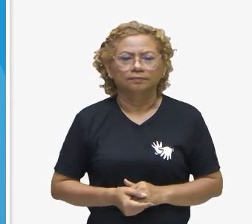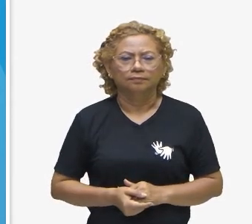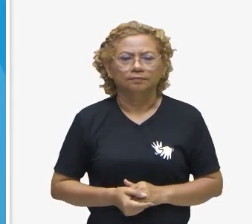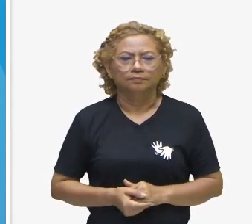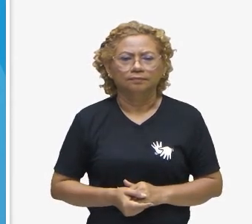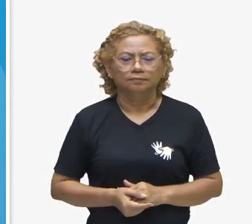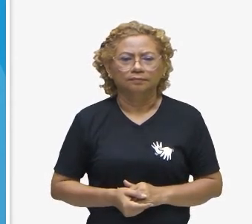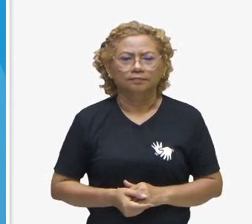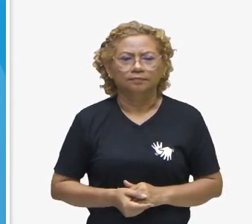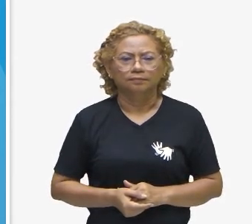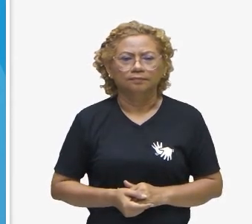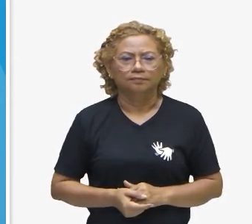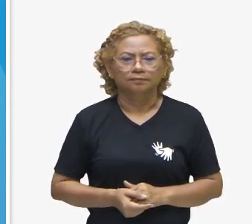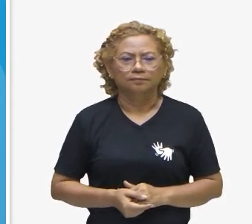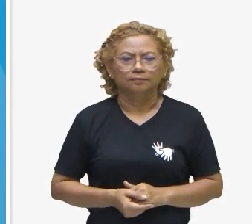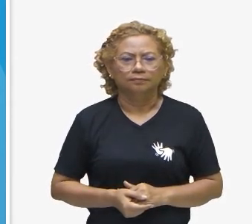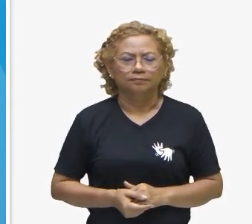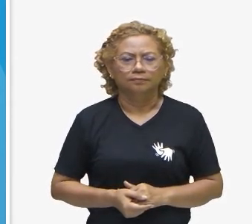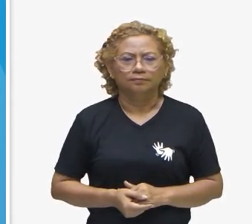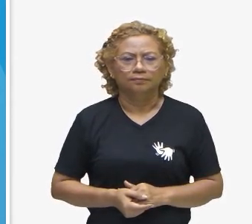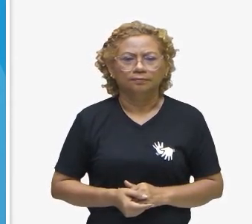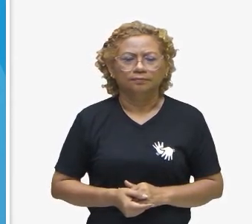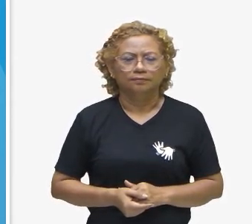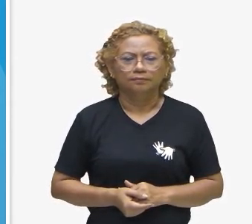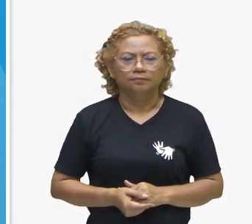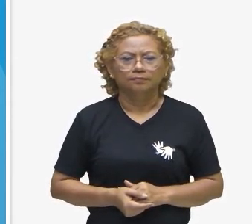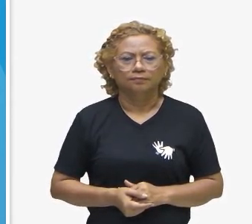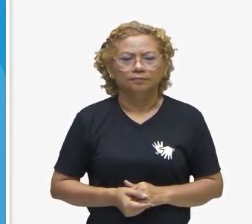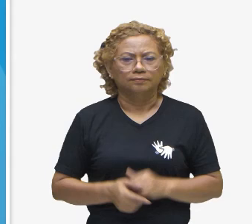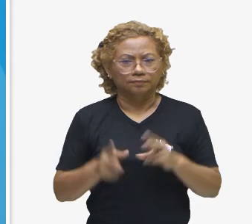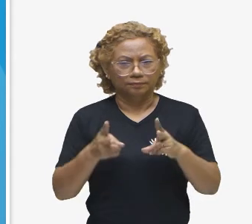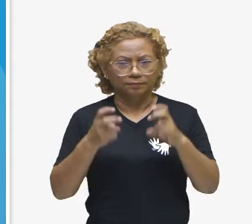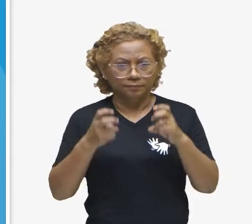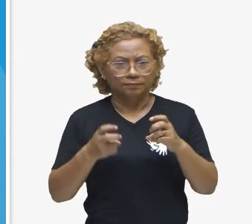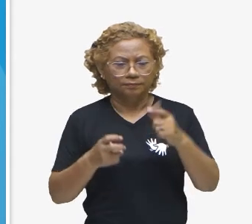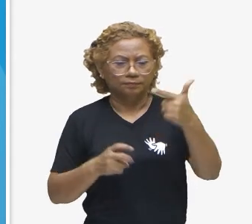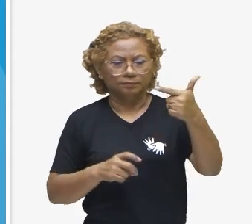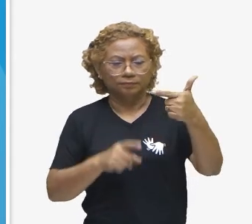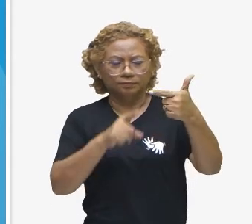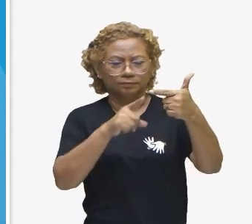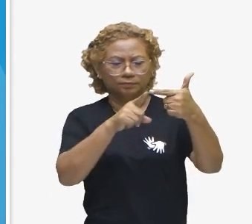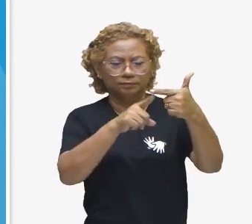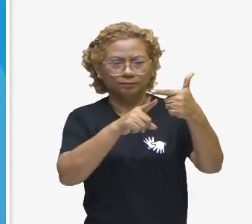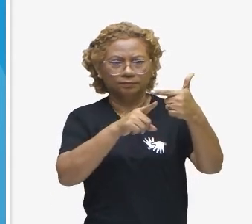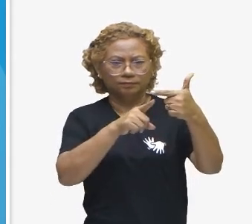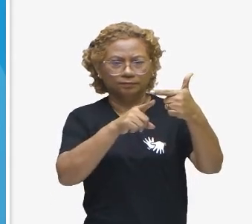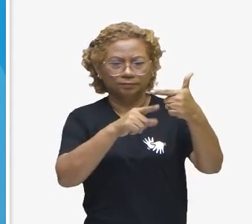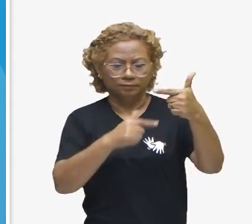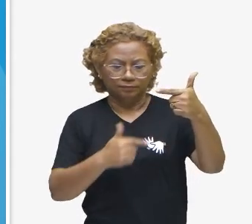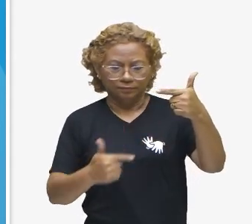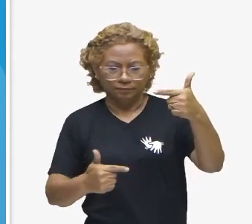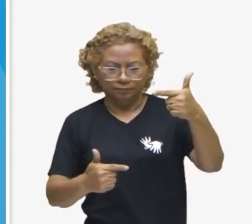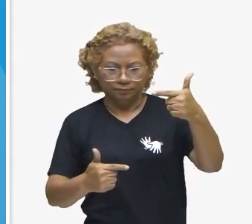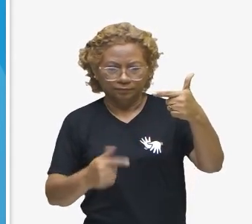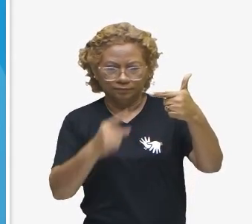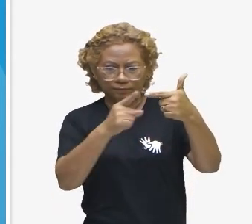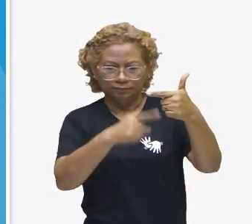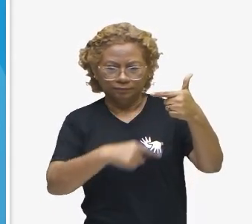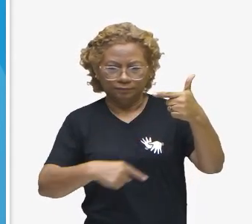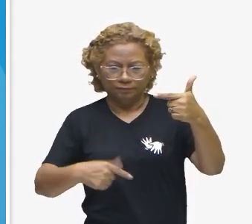se repete novamente, vou fazer de vermelho, até aqui, ó.